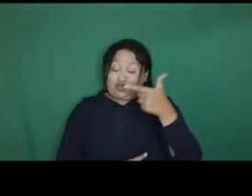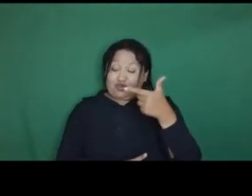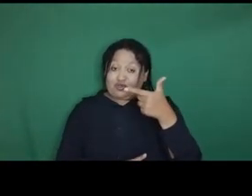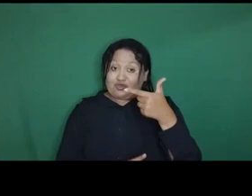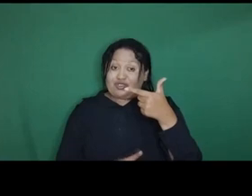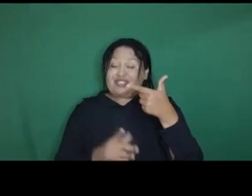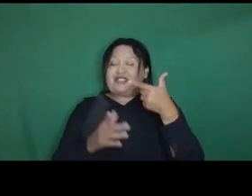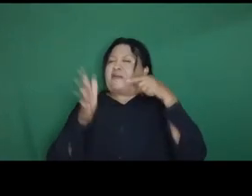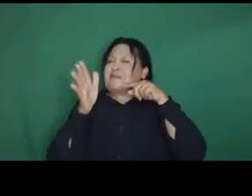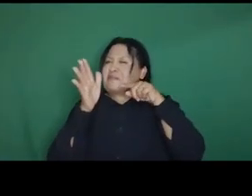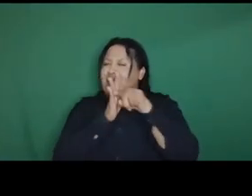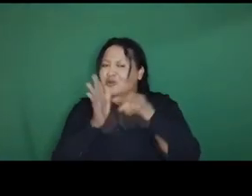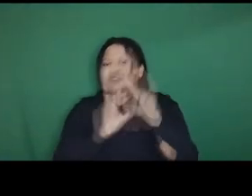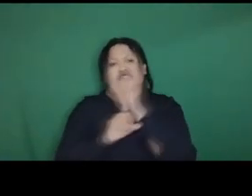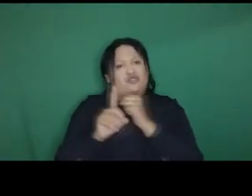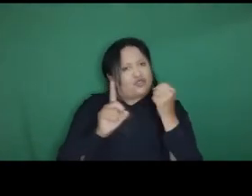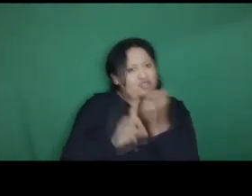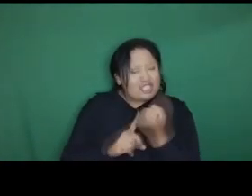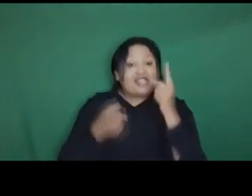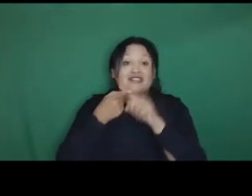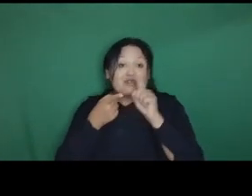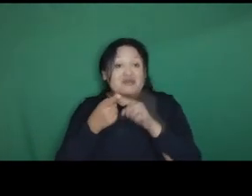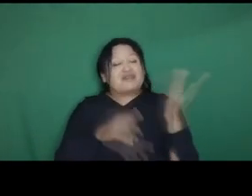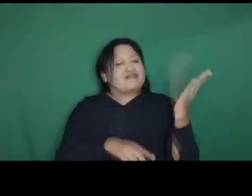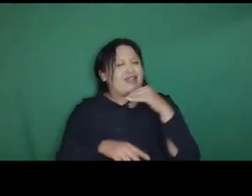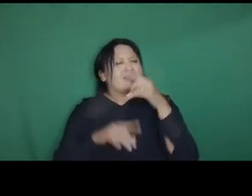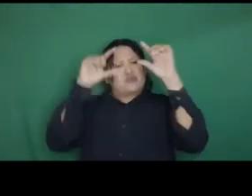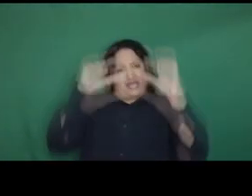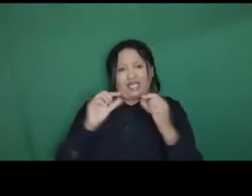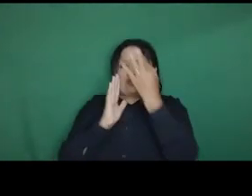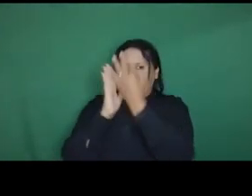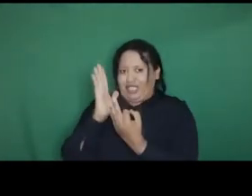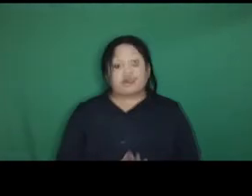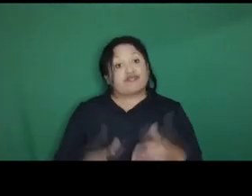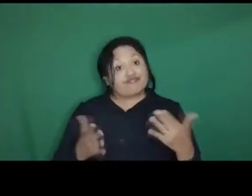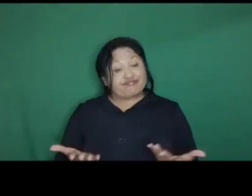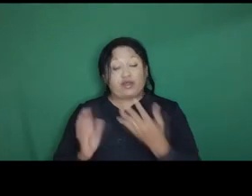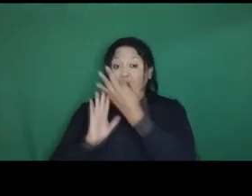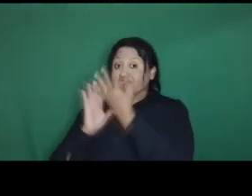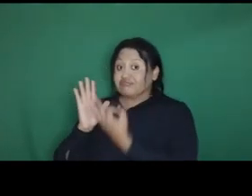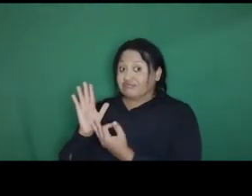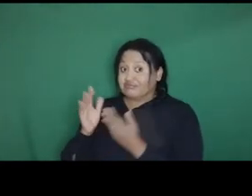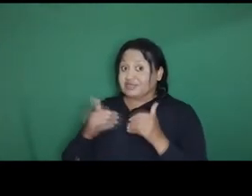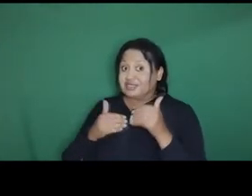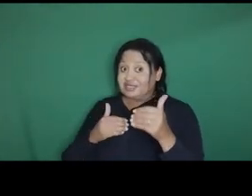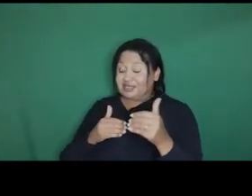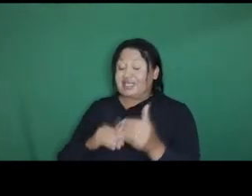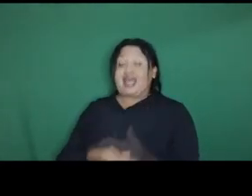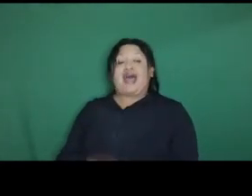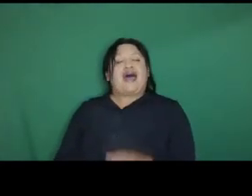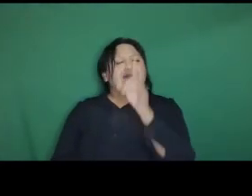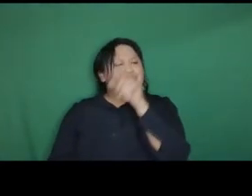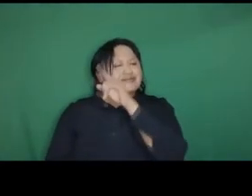e diz assim para gente de acordo com o texto a seguir assinale a alternativa correta a pandemia